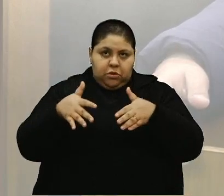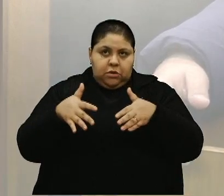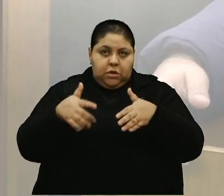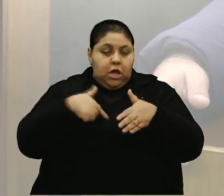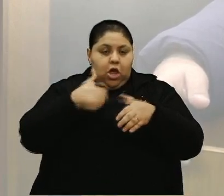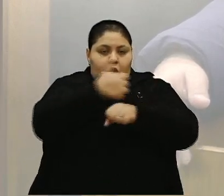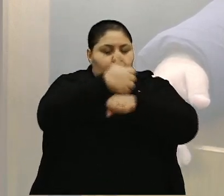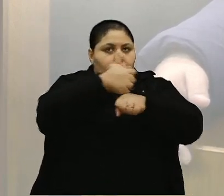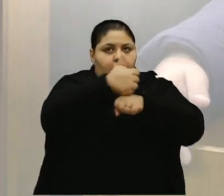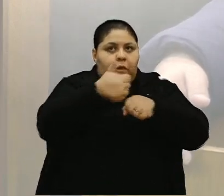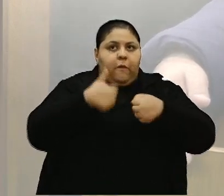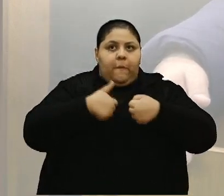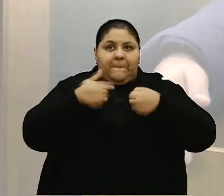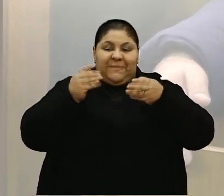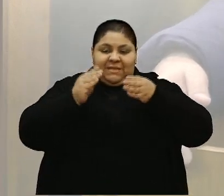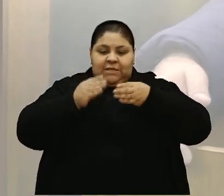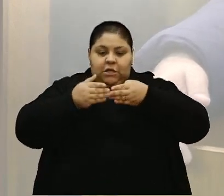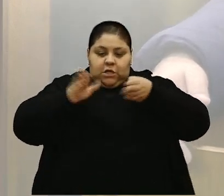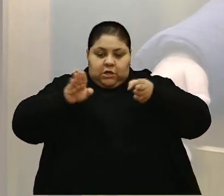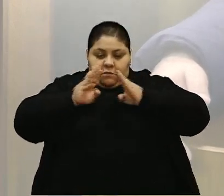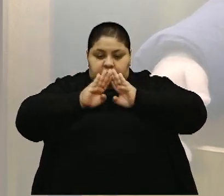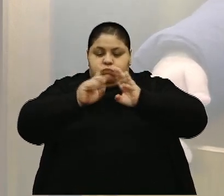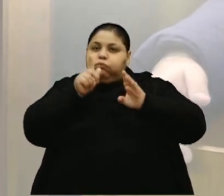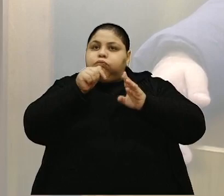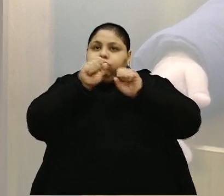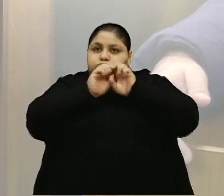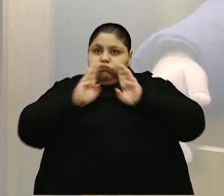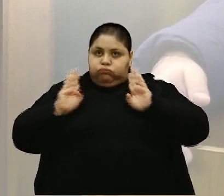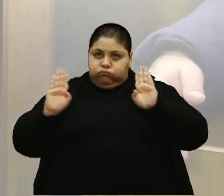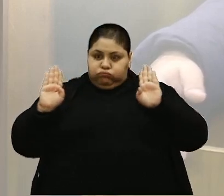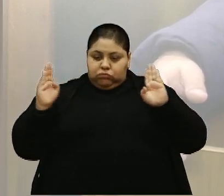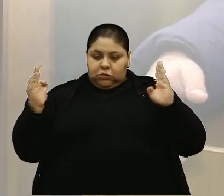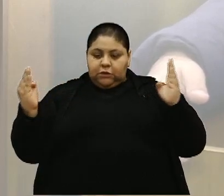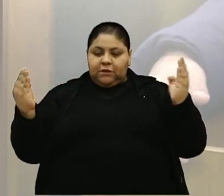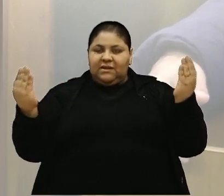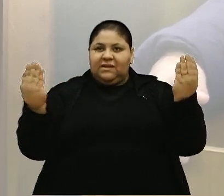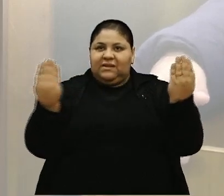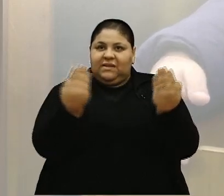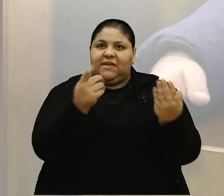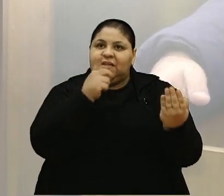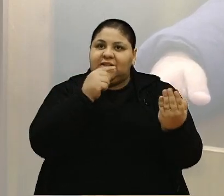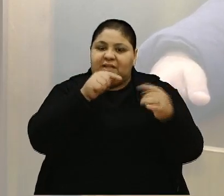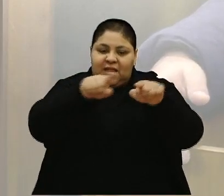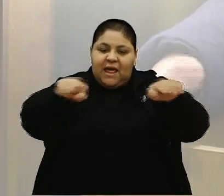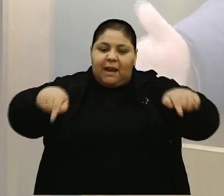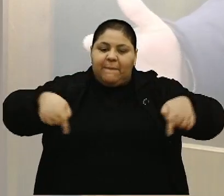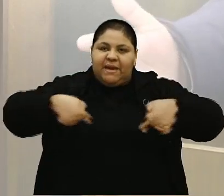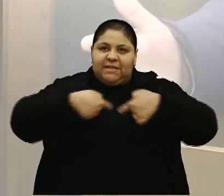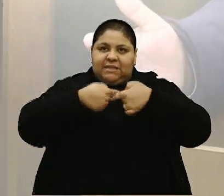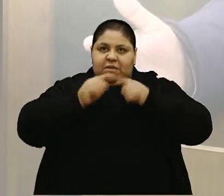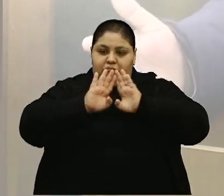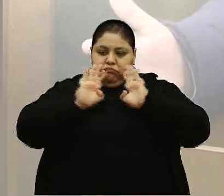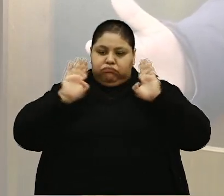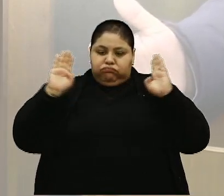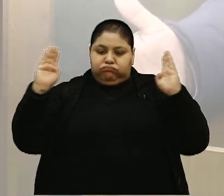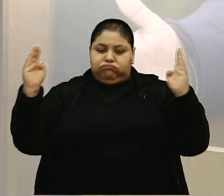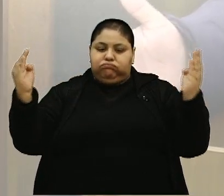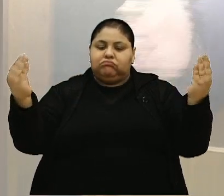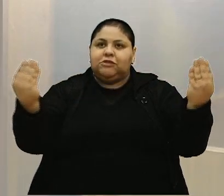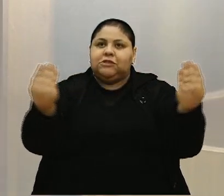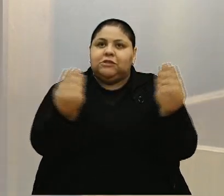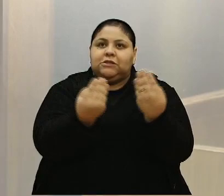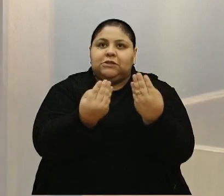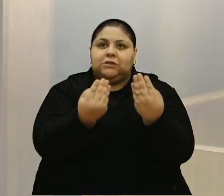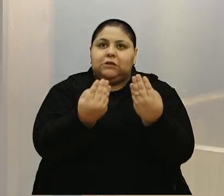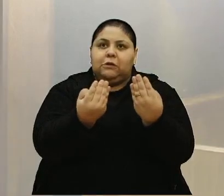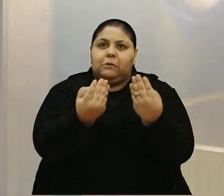aquelas comportas, vereador Renato, e eu lembro do seu vídeo, da sua angústia e das suas lágrimas naquela noite, precisam ser abertas